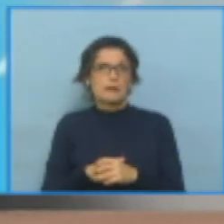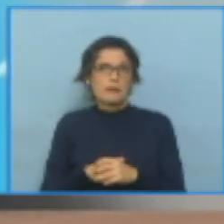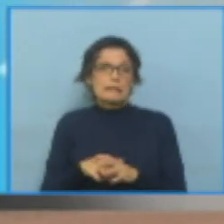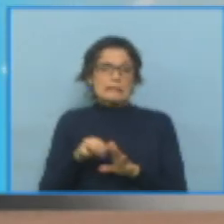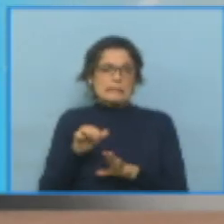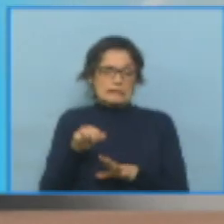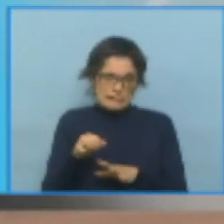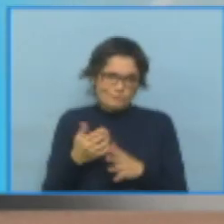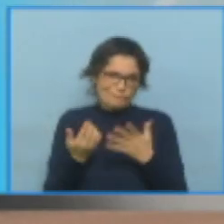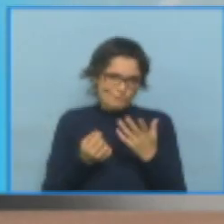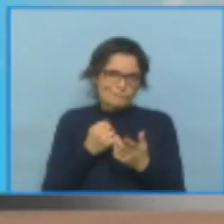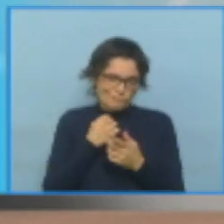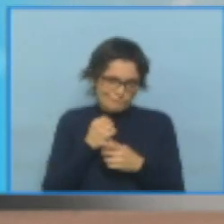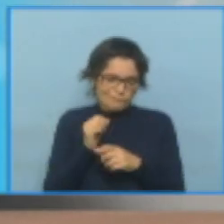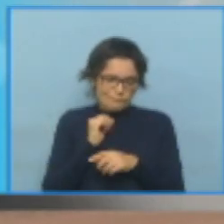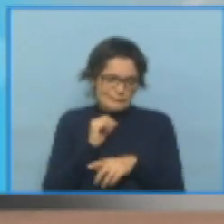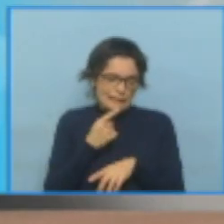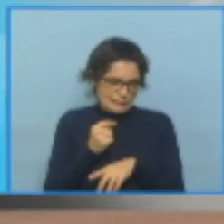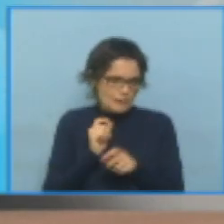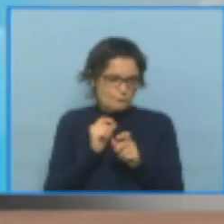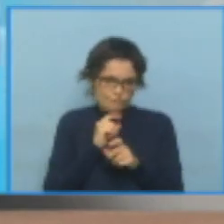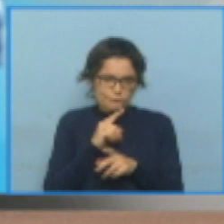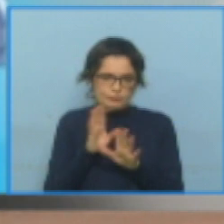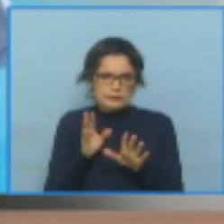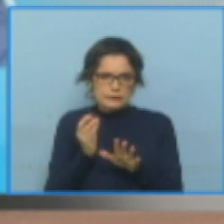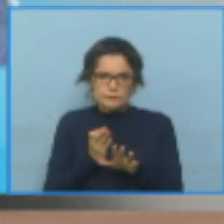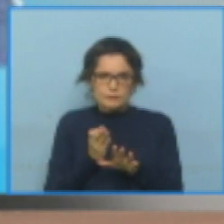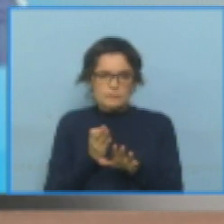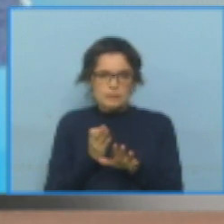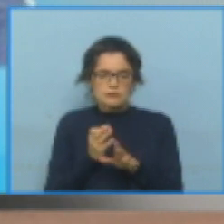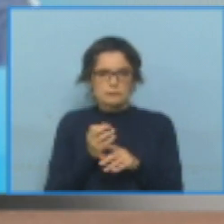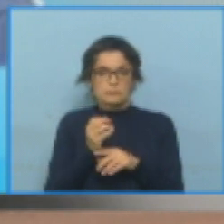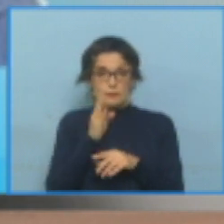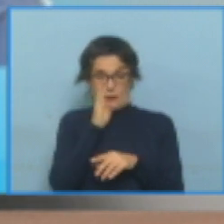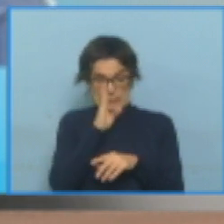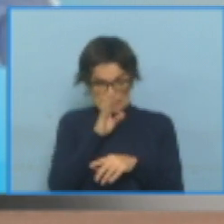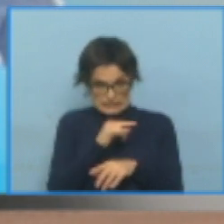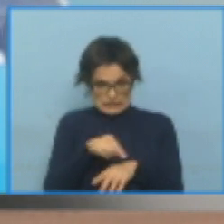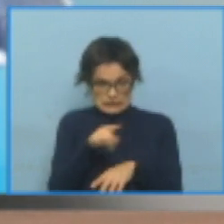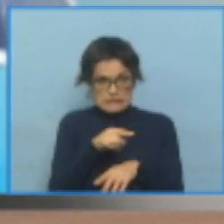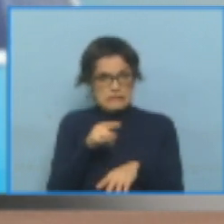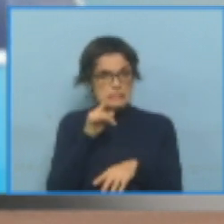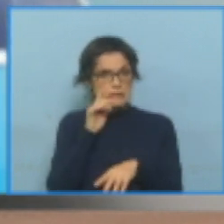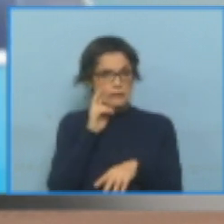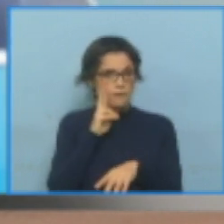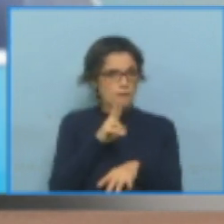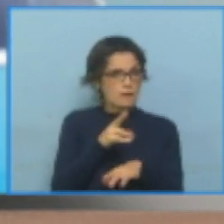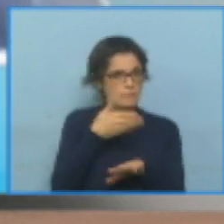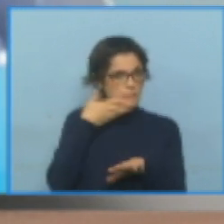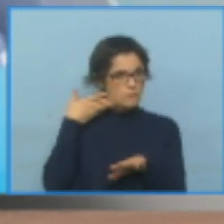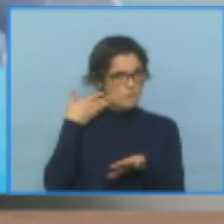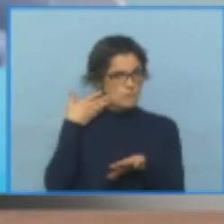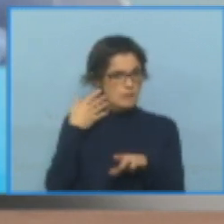Sim, acho que podemos dizer isso. É na detecção precoce, é na identificação, na sinalização destes